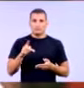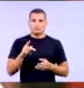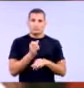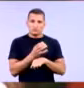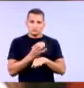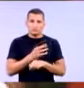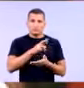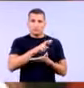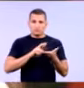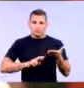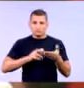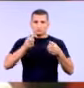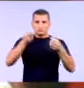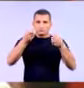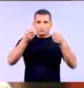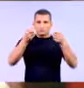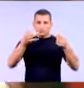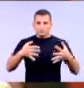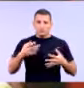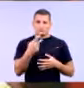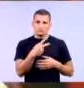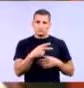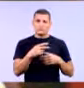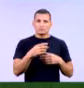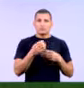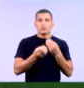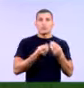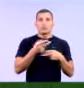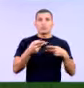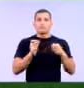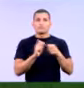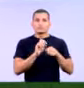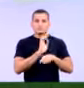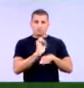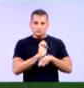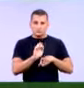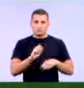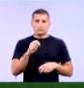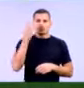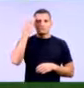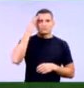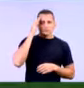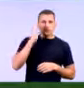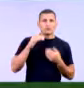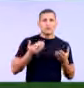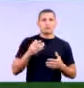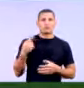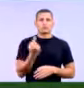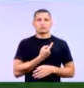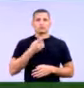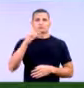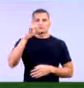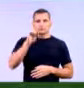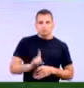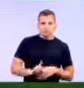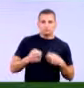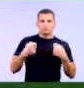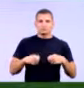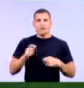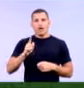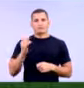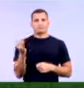todo o seu trajeto no estágio. Entender quais são os nossos direitos e deveres é